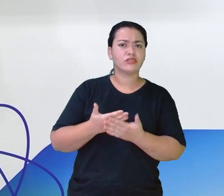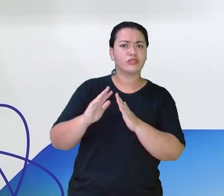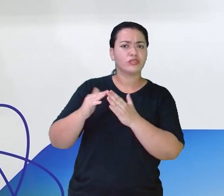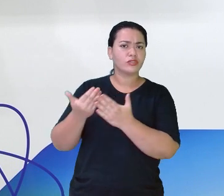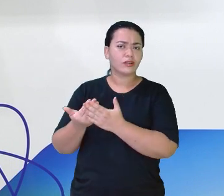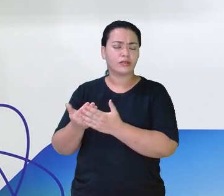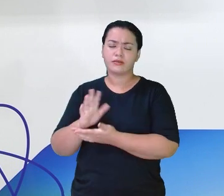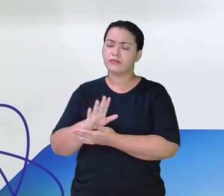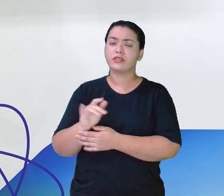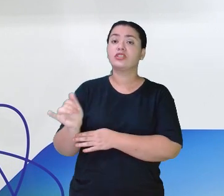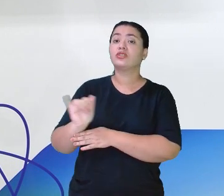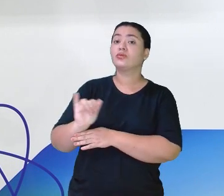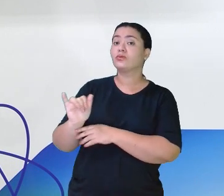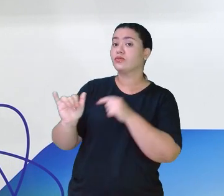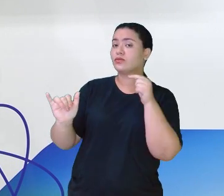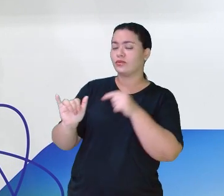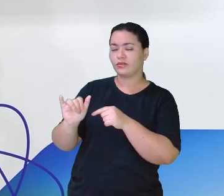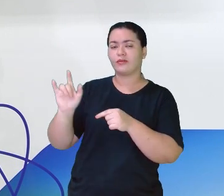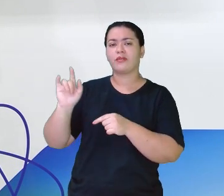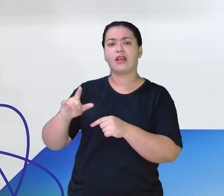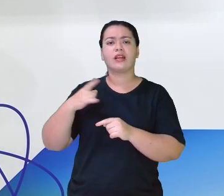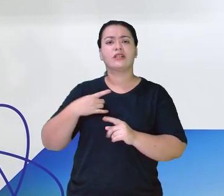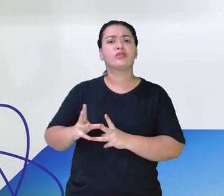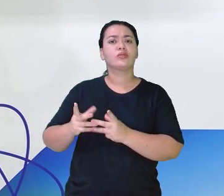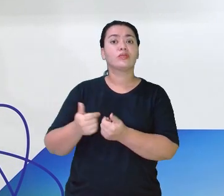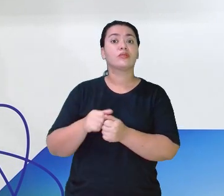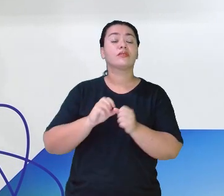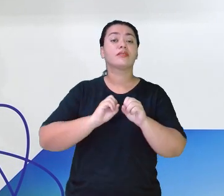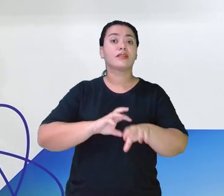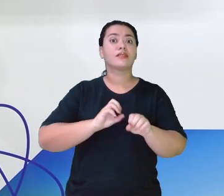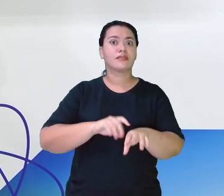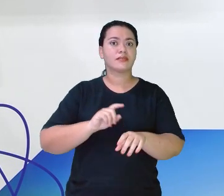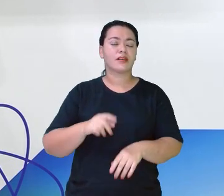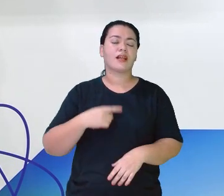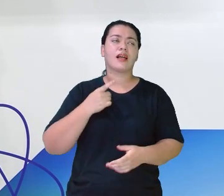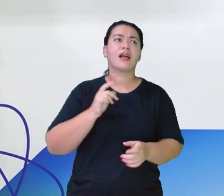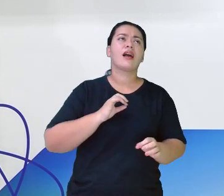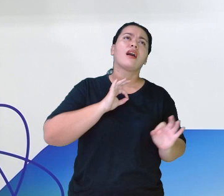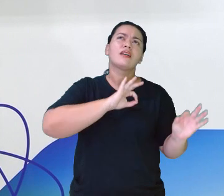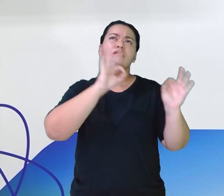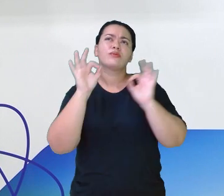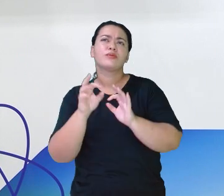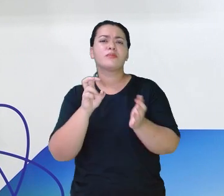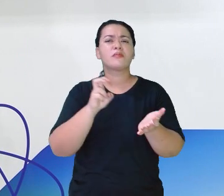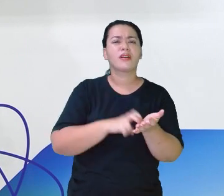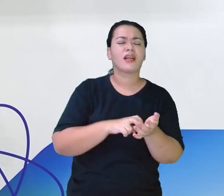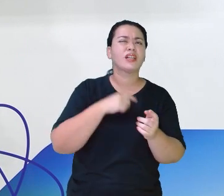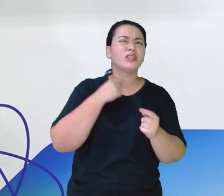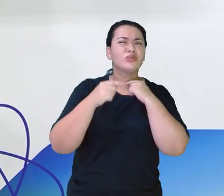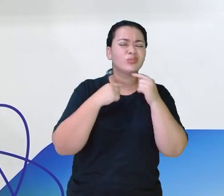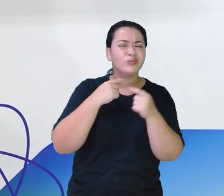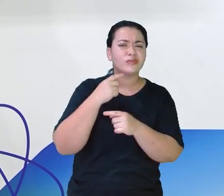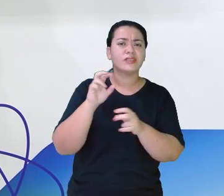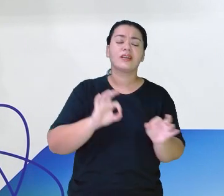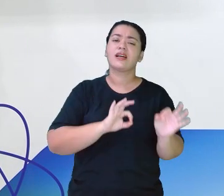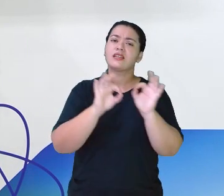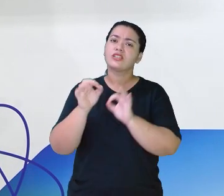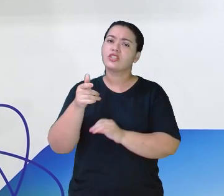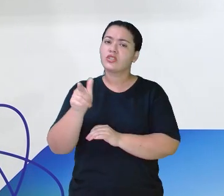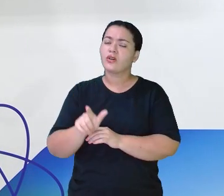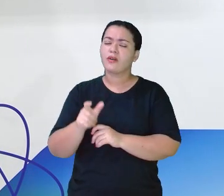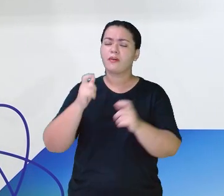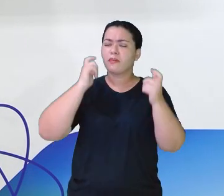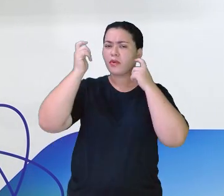O YouTube tem todas as aulas guardadas, inclusive se você assistiu pela manhã, quer tirar alguma dúvida aí na aula, não